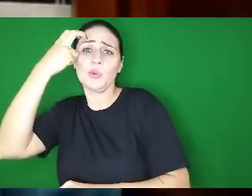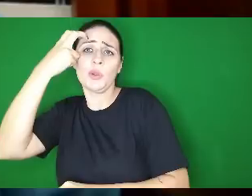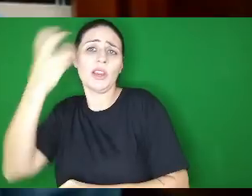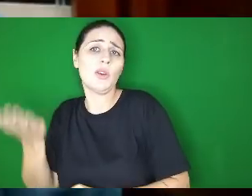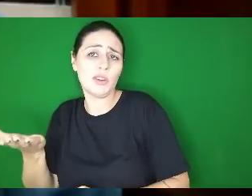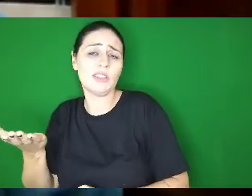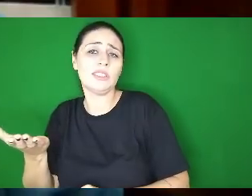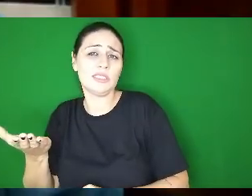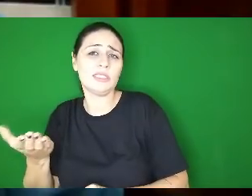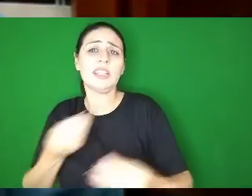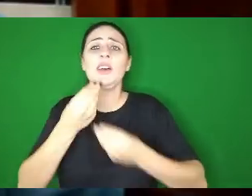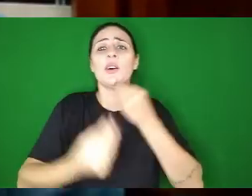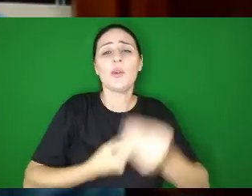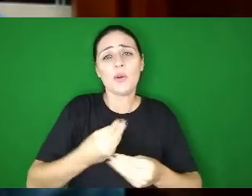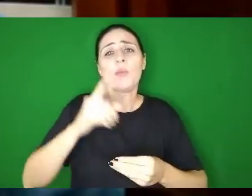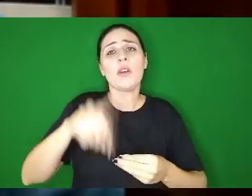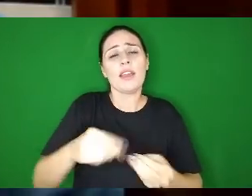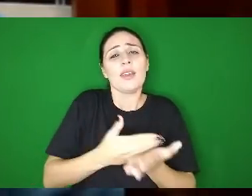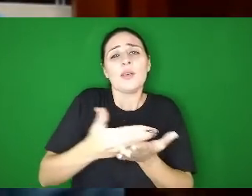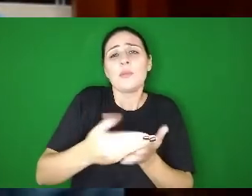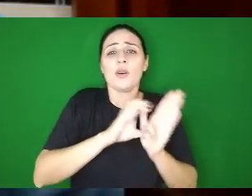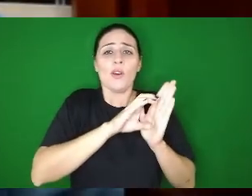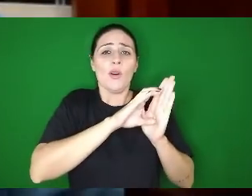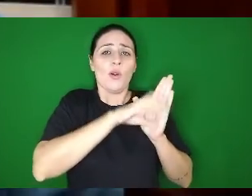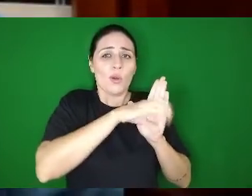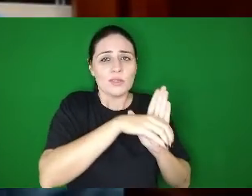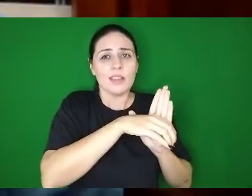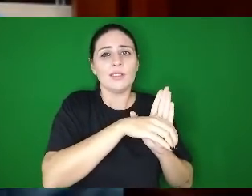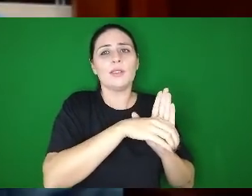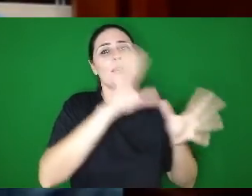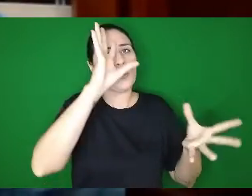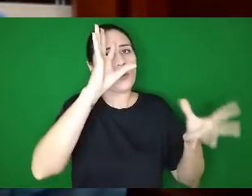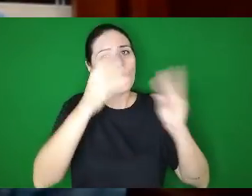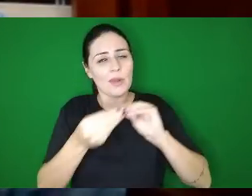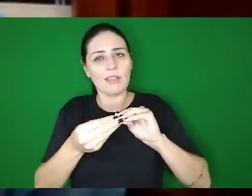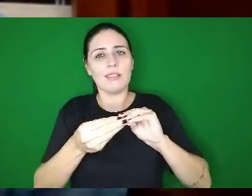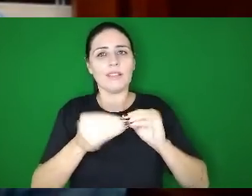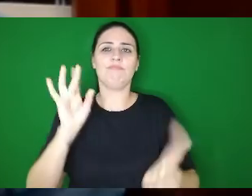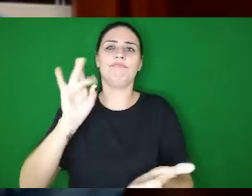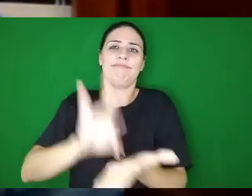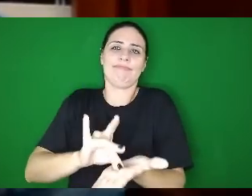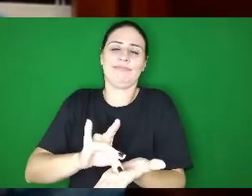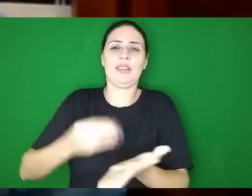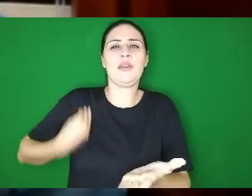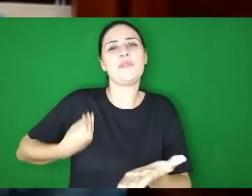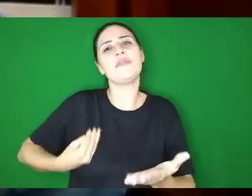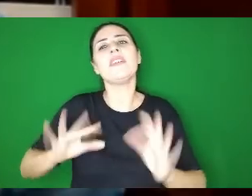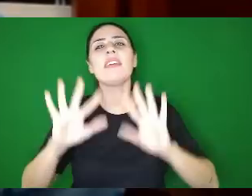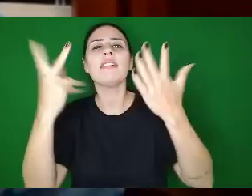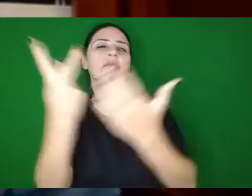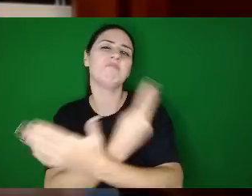a operação mental com esse conceito para compreender os fenômenos da realidade. Então, e